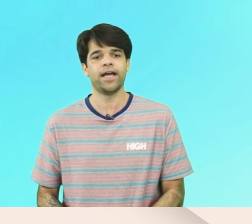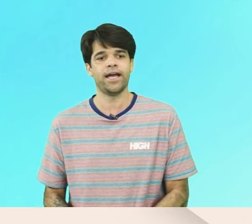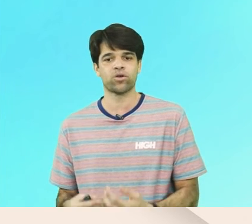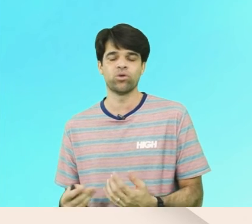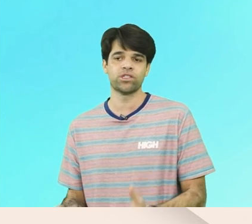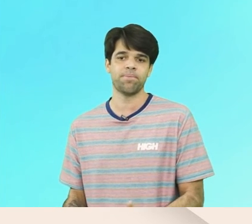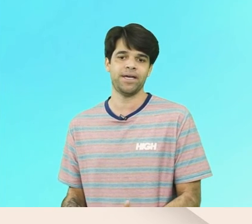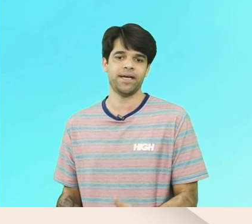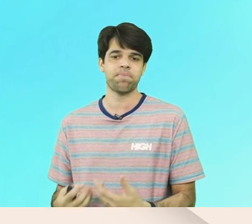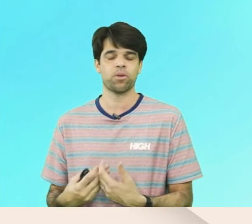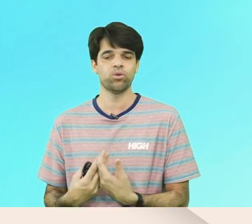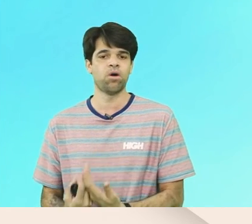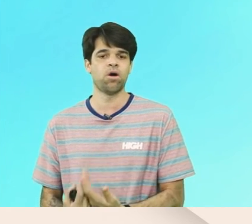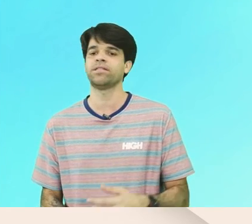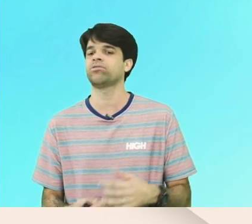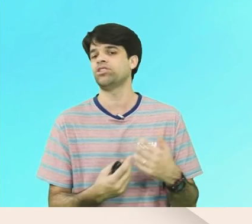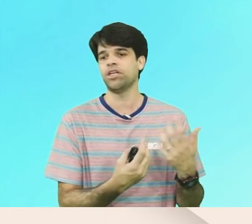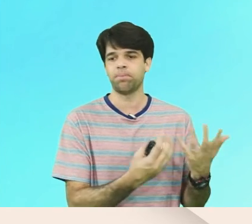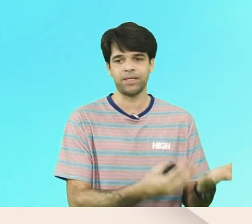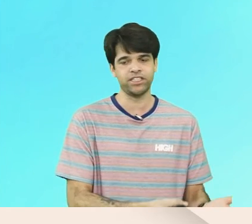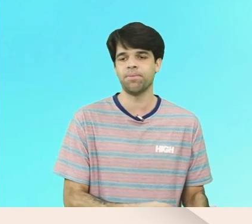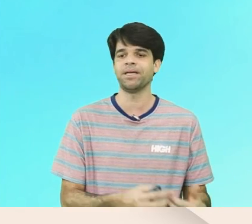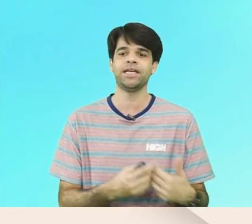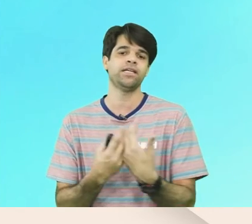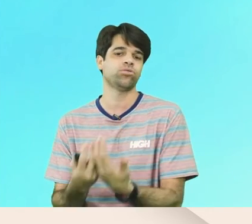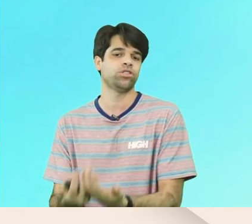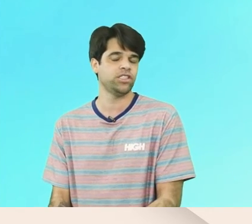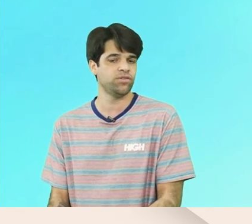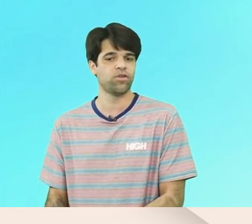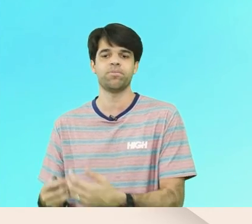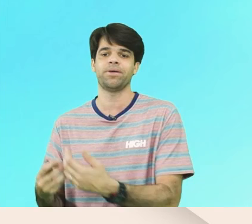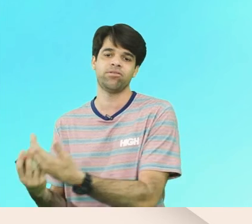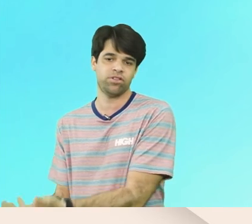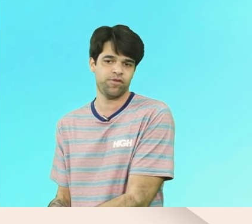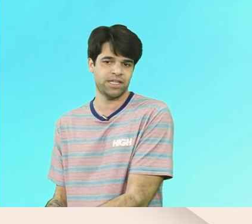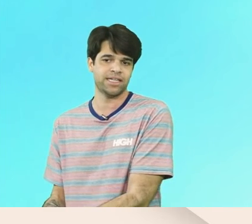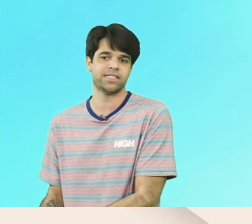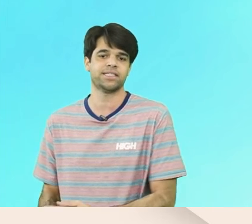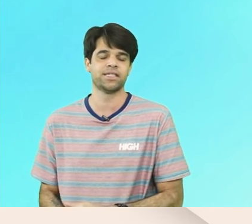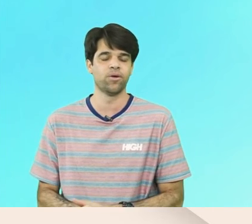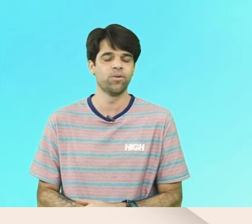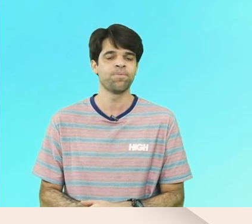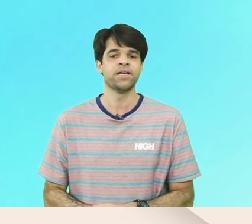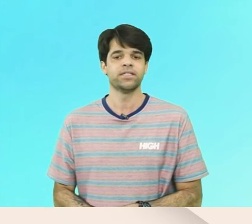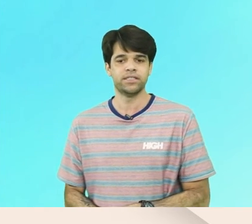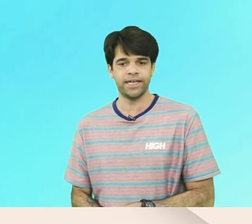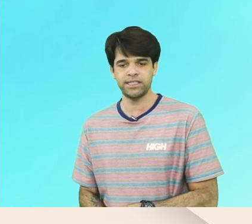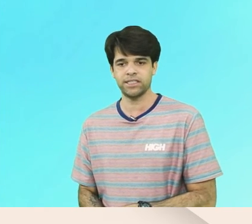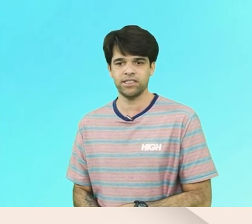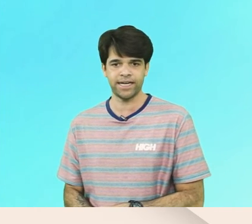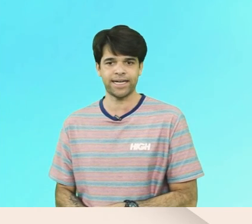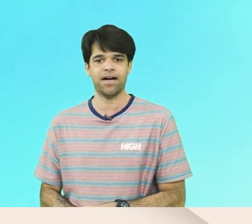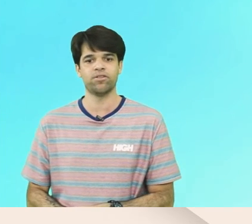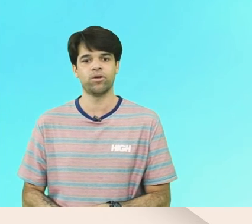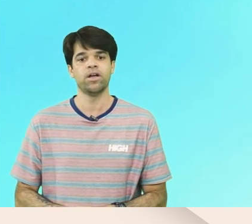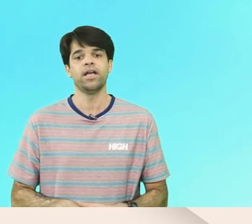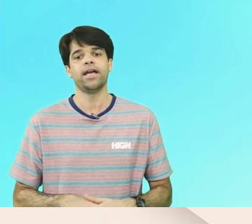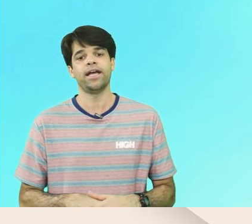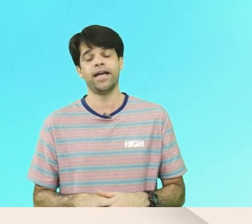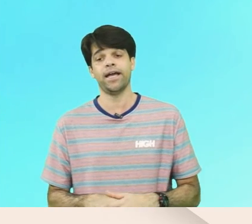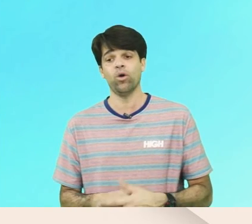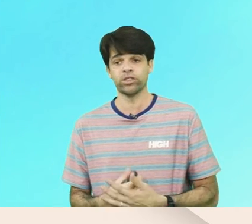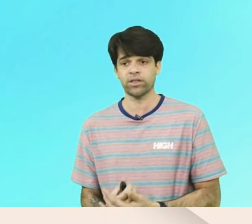exemplo, conceber os momentos de planejamento, de desenvolvimento e de finalização desse